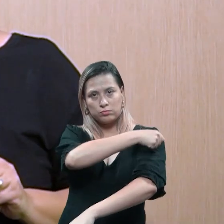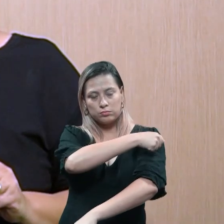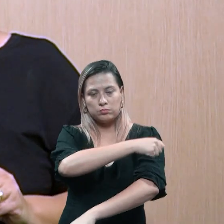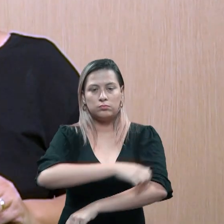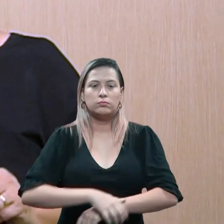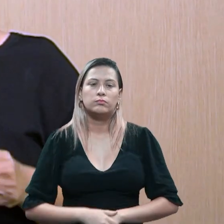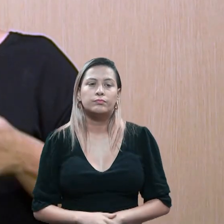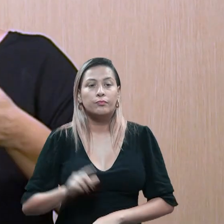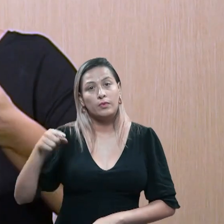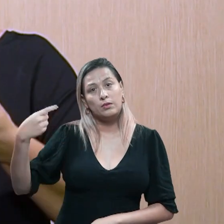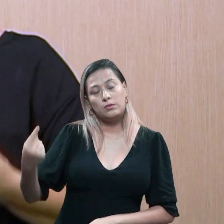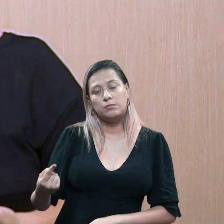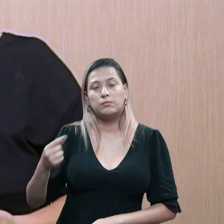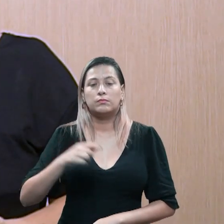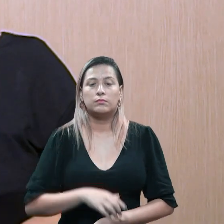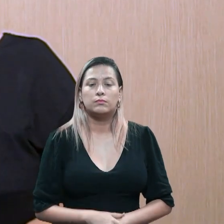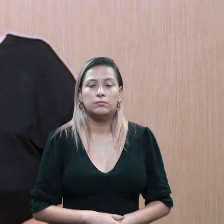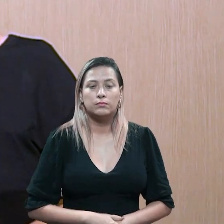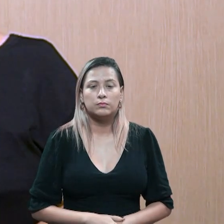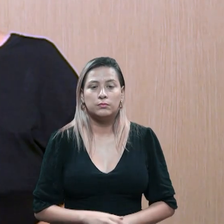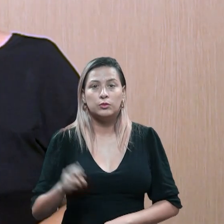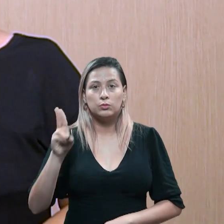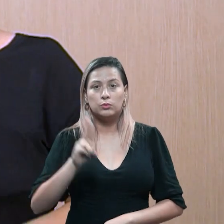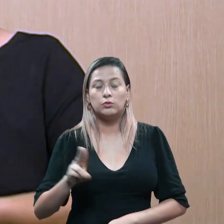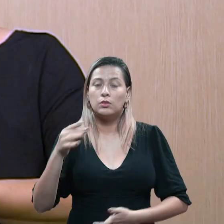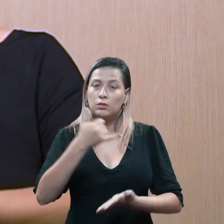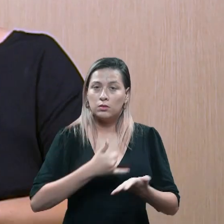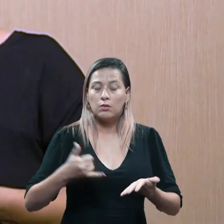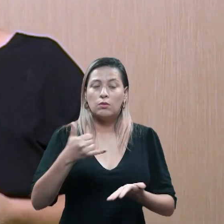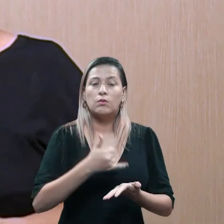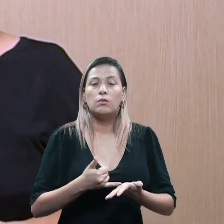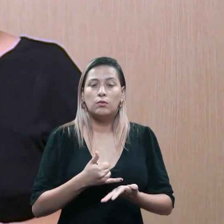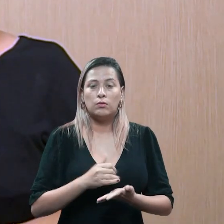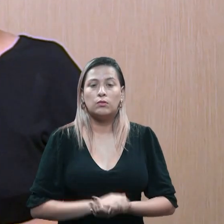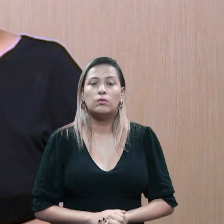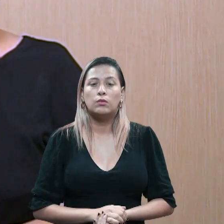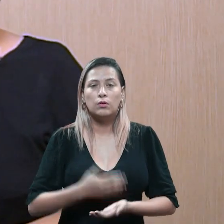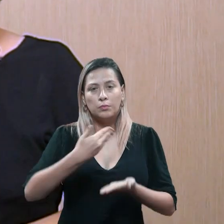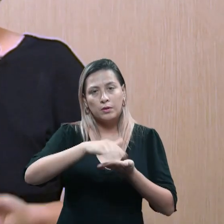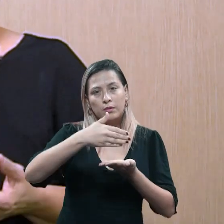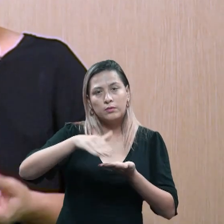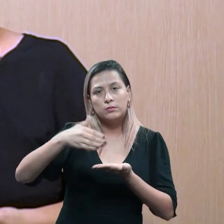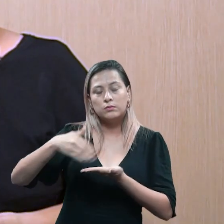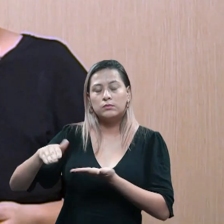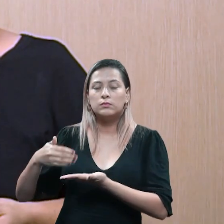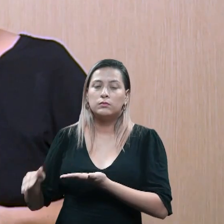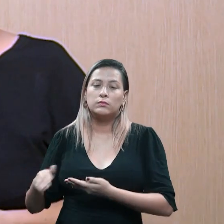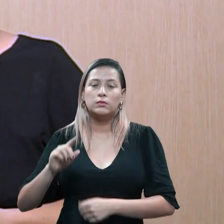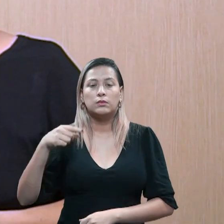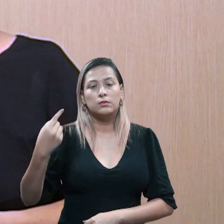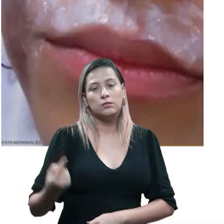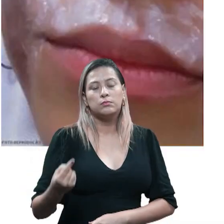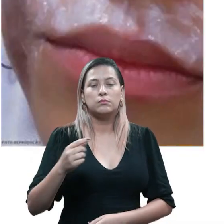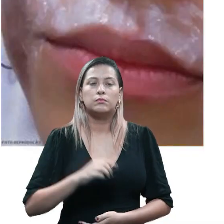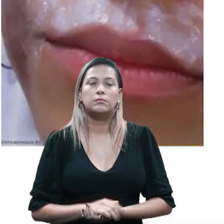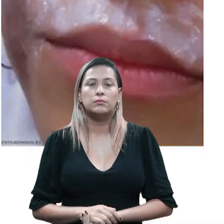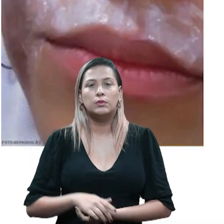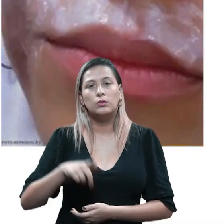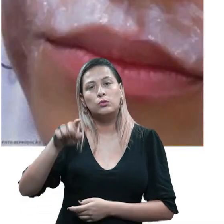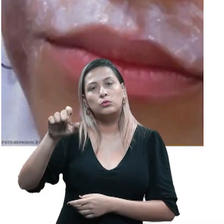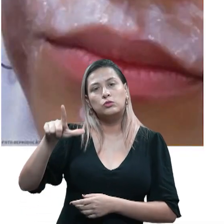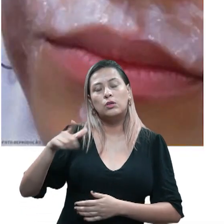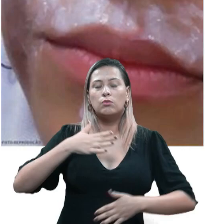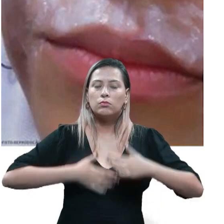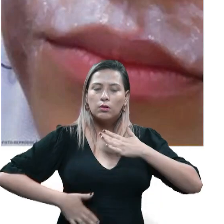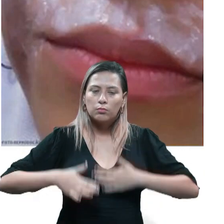total do pelo, é necessário aplicar o óleo para a retirada dos resíduos da cera e em seguida aplicar o gel